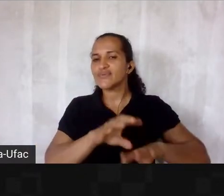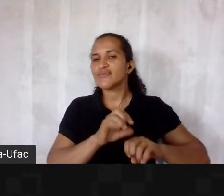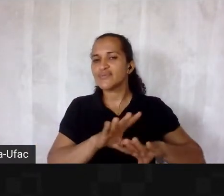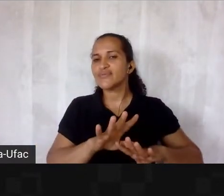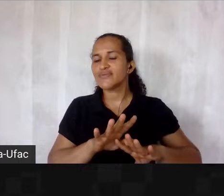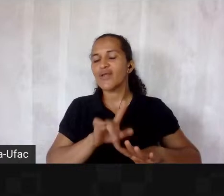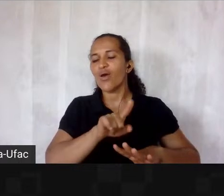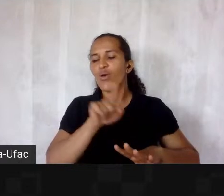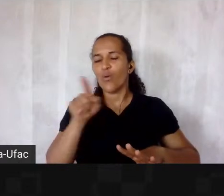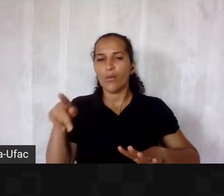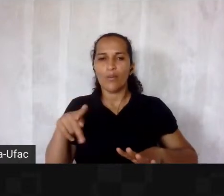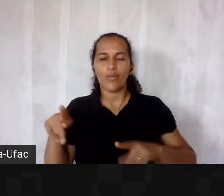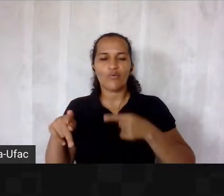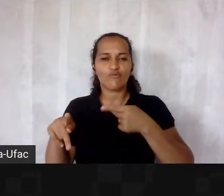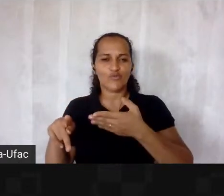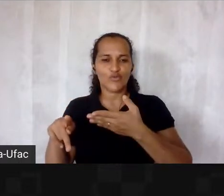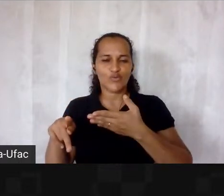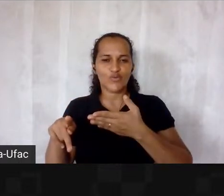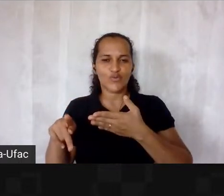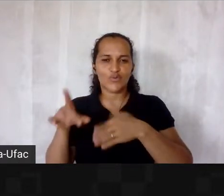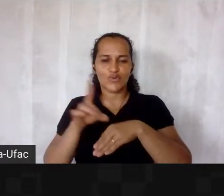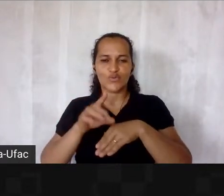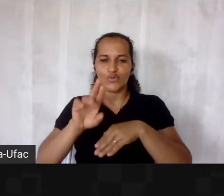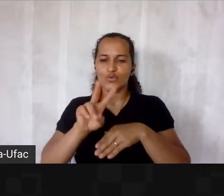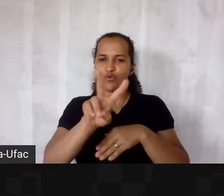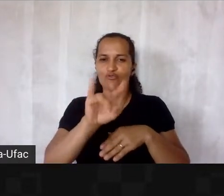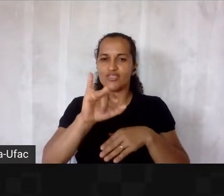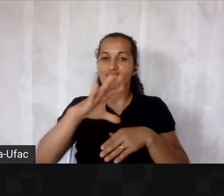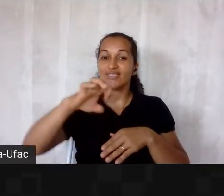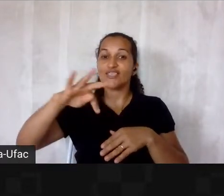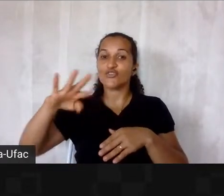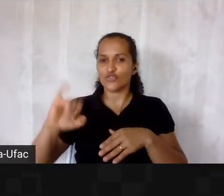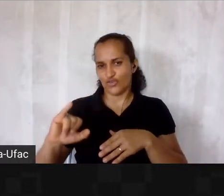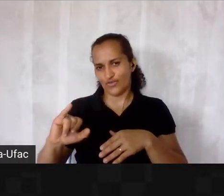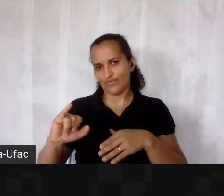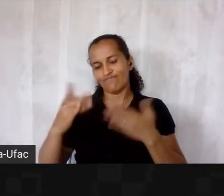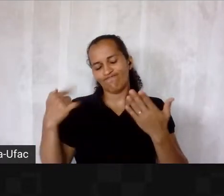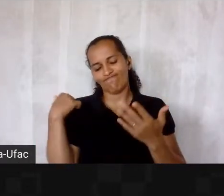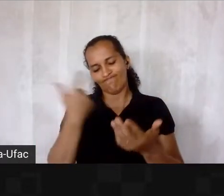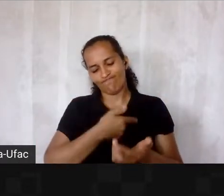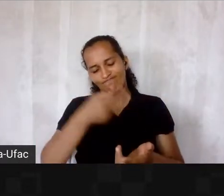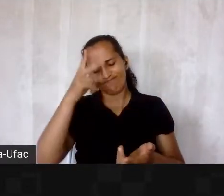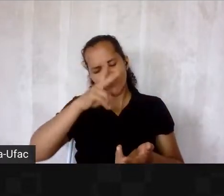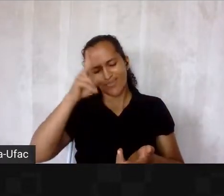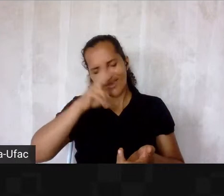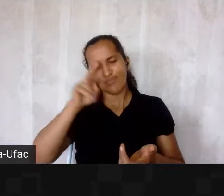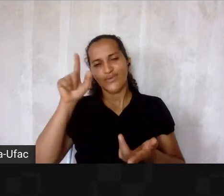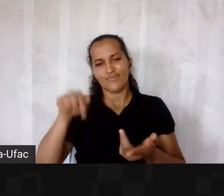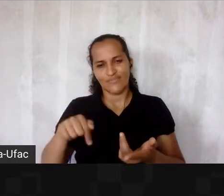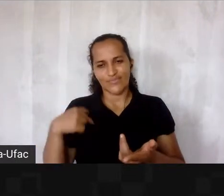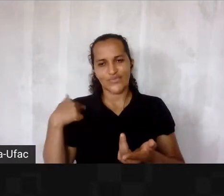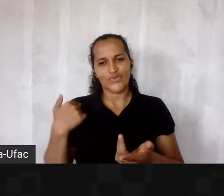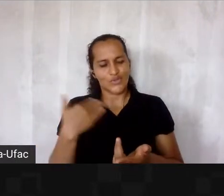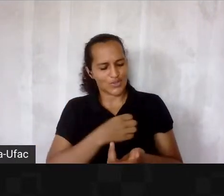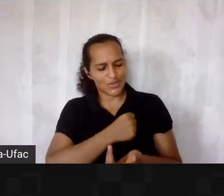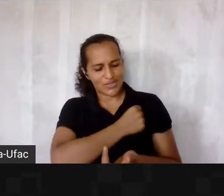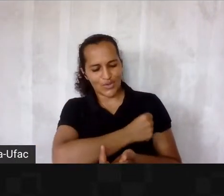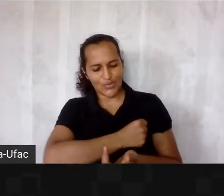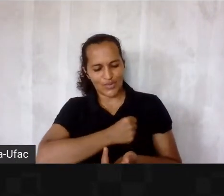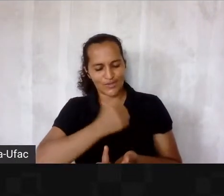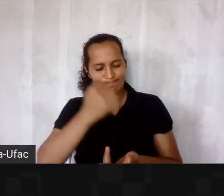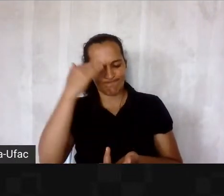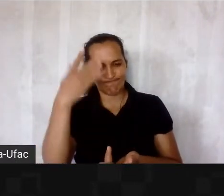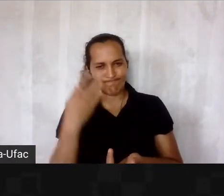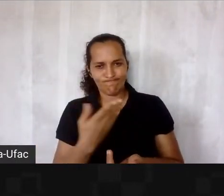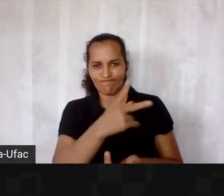saudoso professor doutor Vicente Serqueira, do qual nós lembramos e do qual também nós fazemos a nossa homenagem,